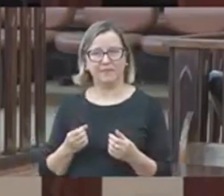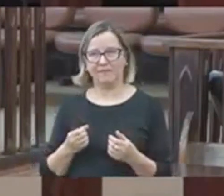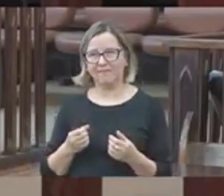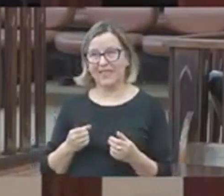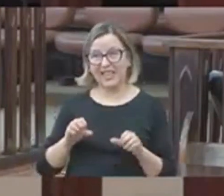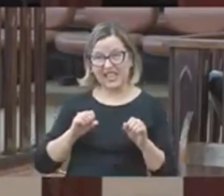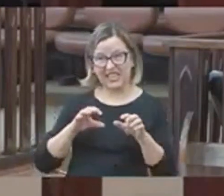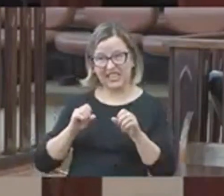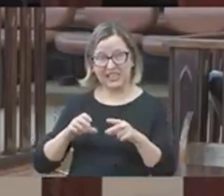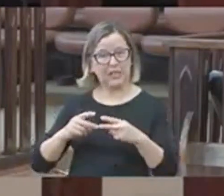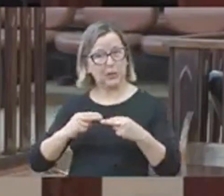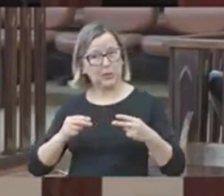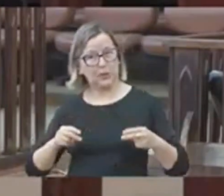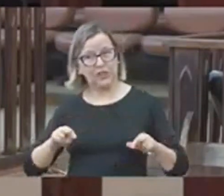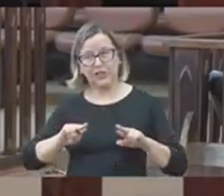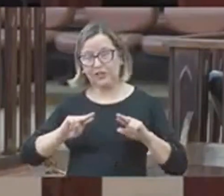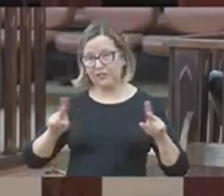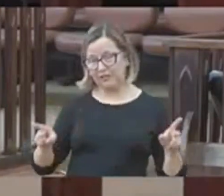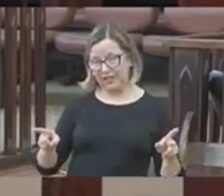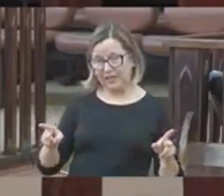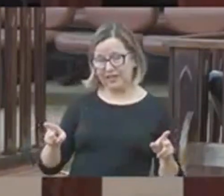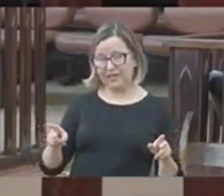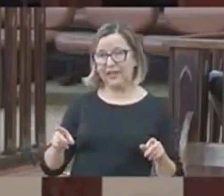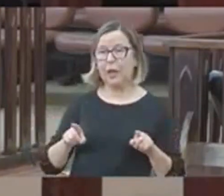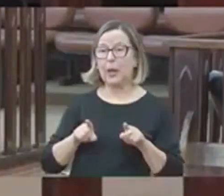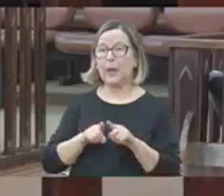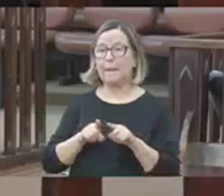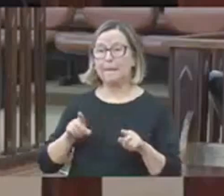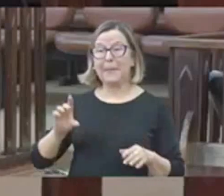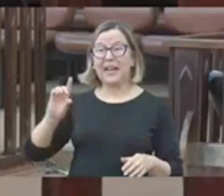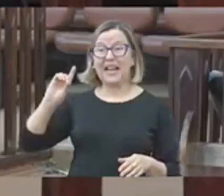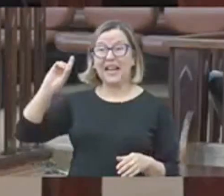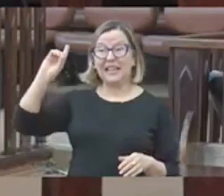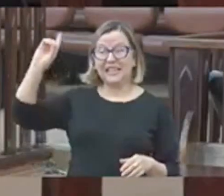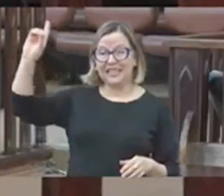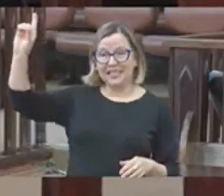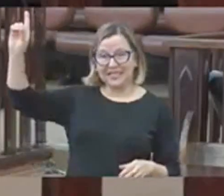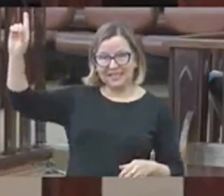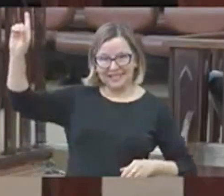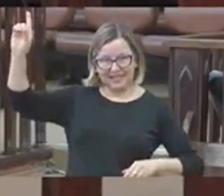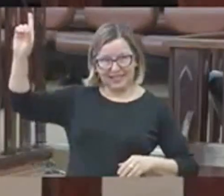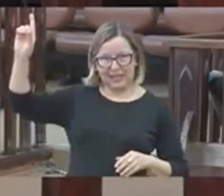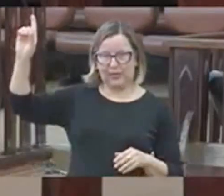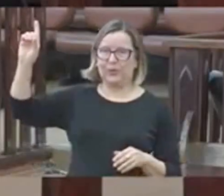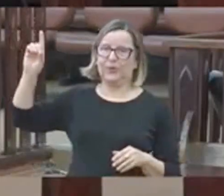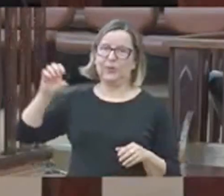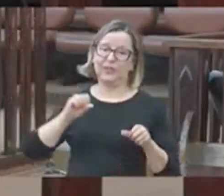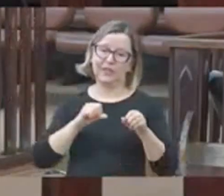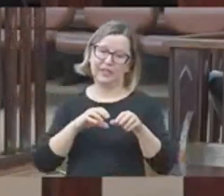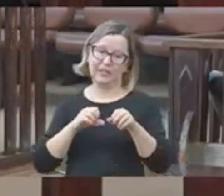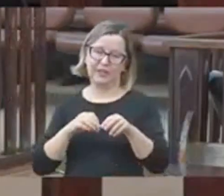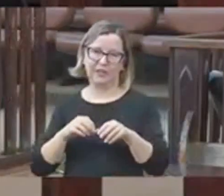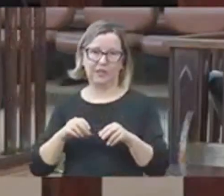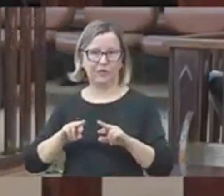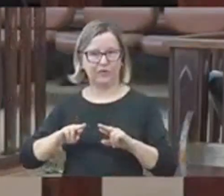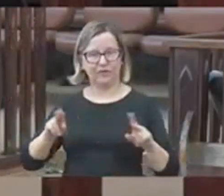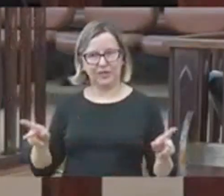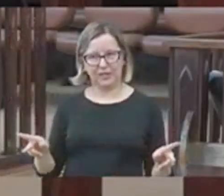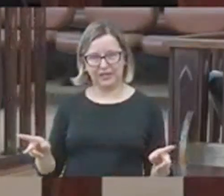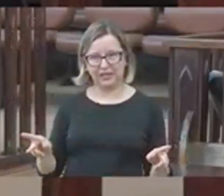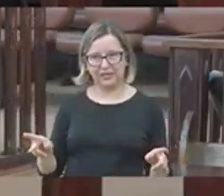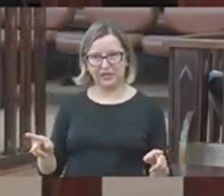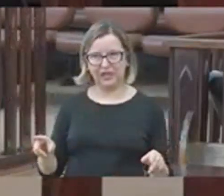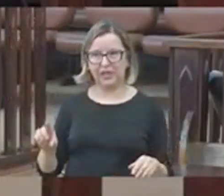deu do seu caráter ao homem, do seu caráter à mulher. Por isso Deus disse assim: criamos